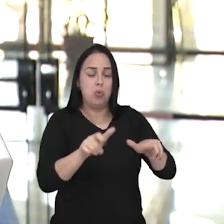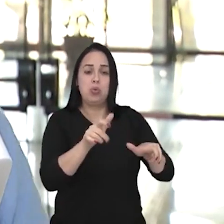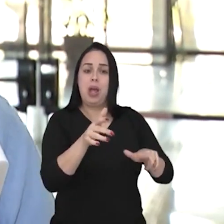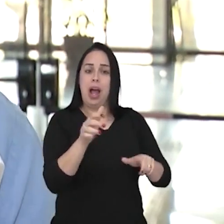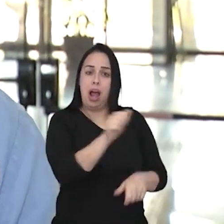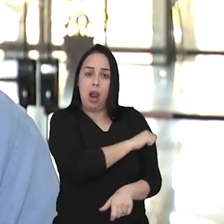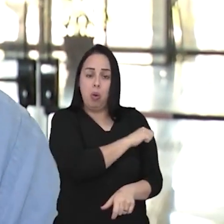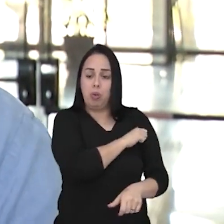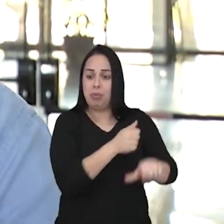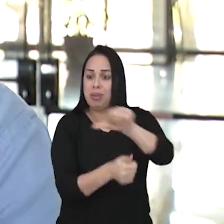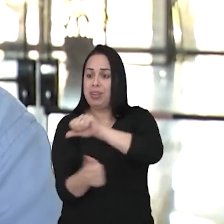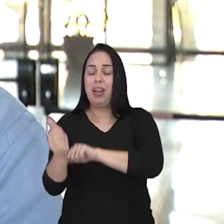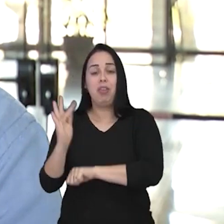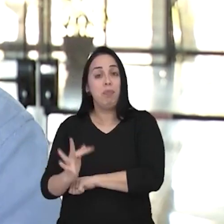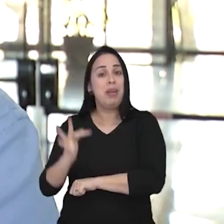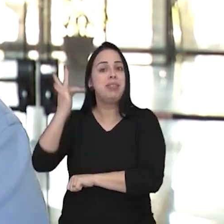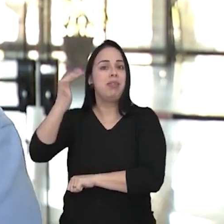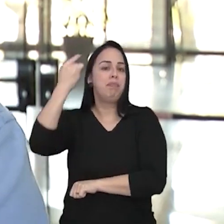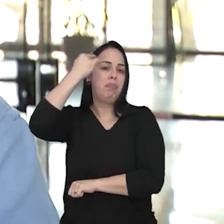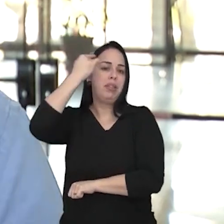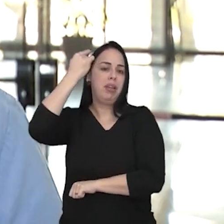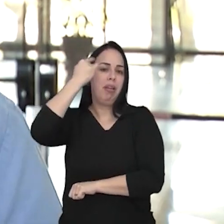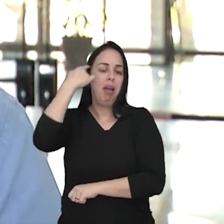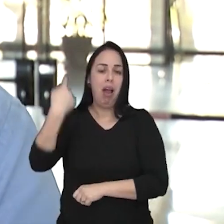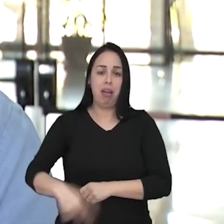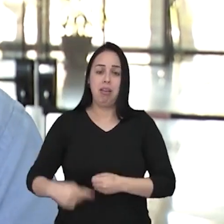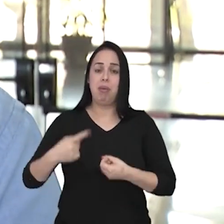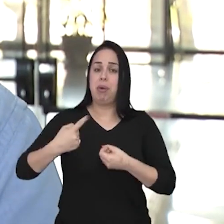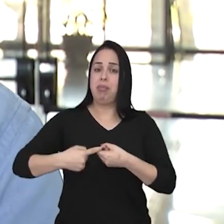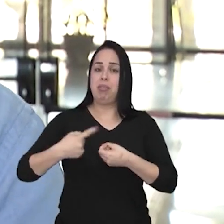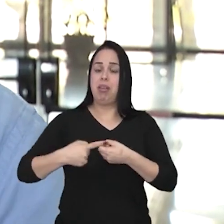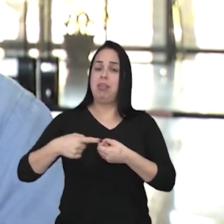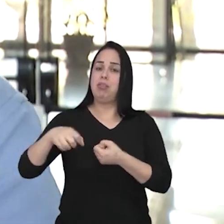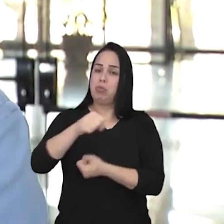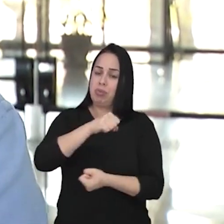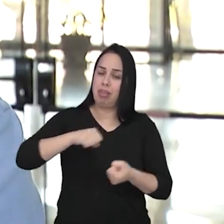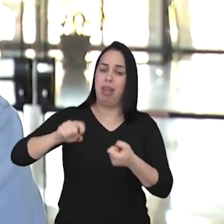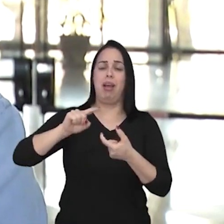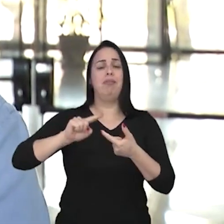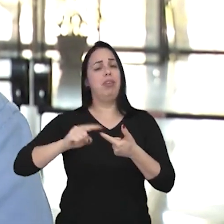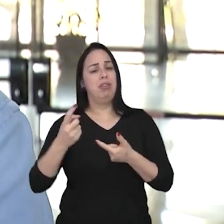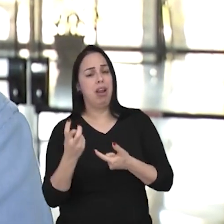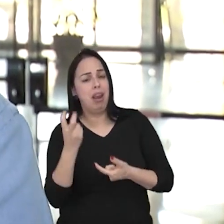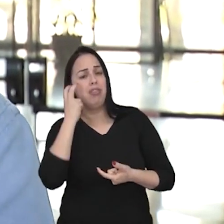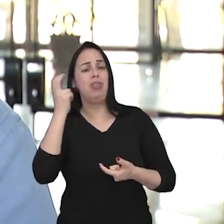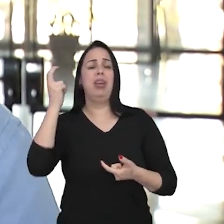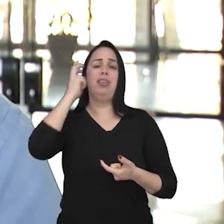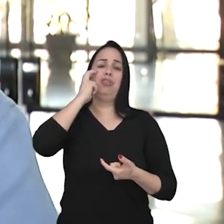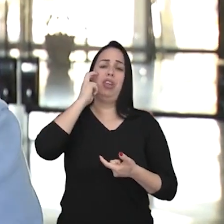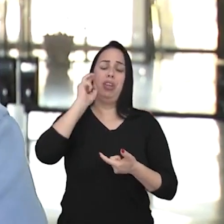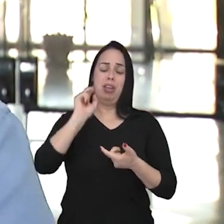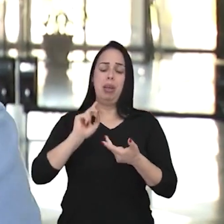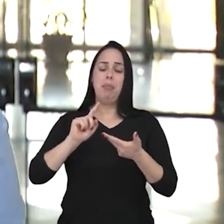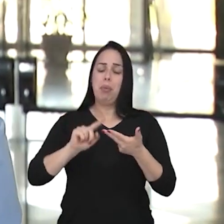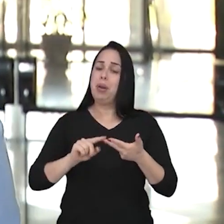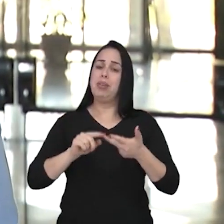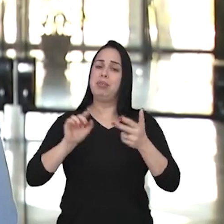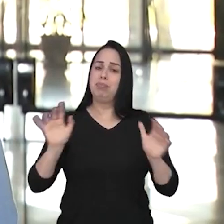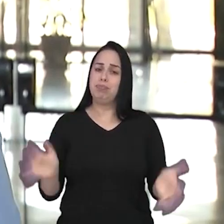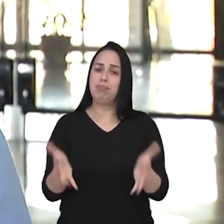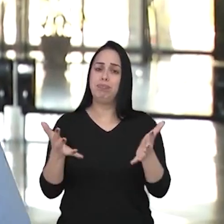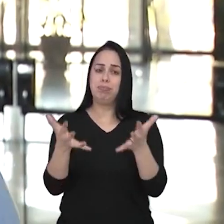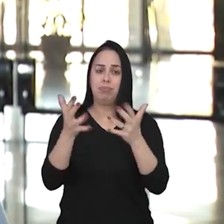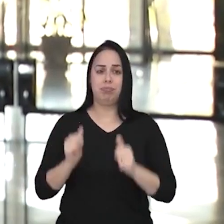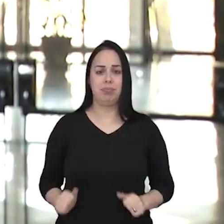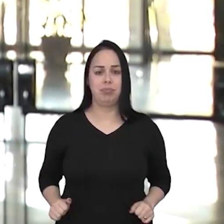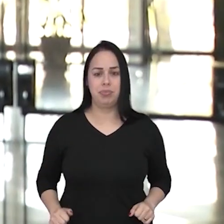uma cidade inteligente, sustentável, resiliente, e é uma cidade que promove isso. E aí a gente tem que dar continuidade dessa